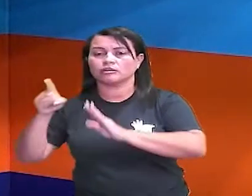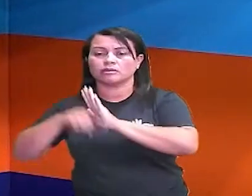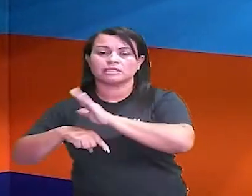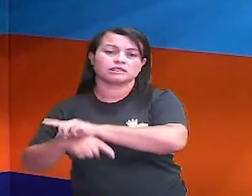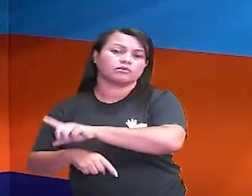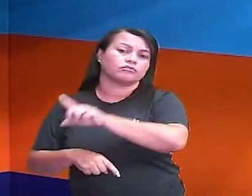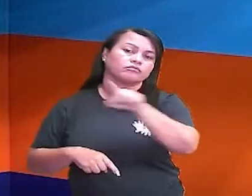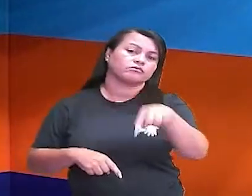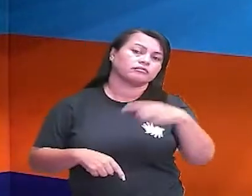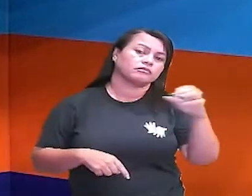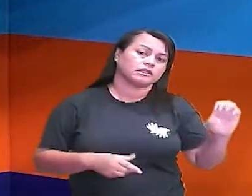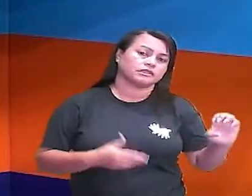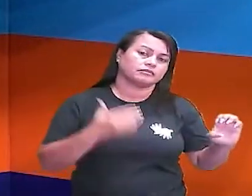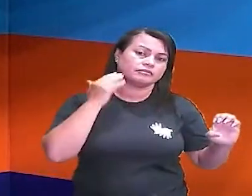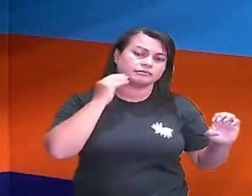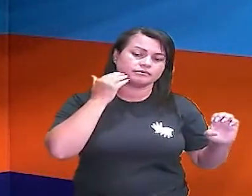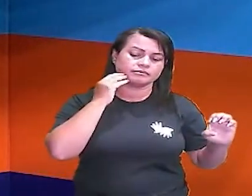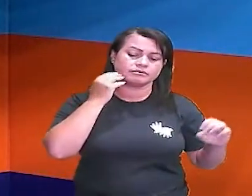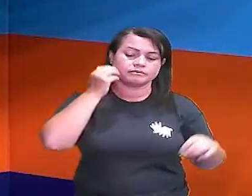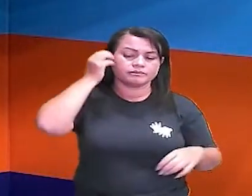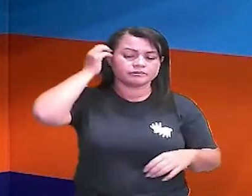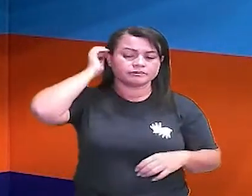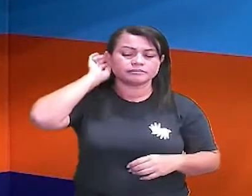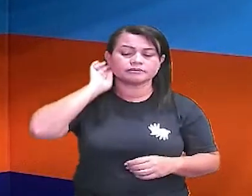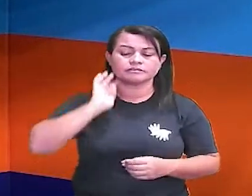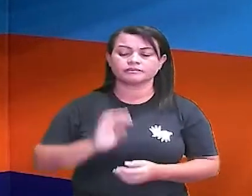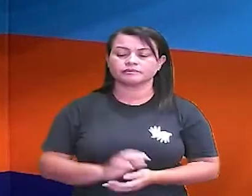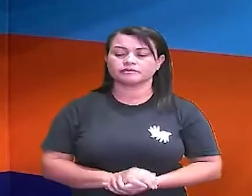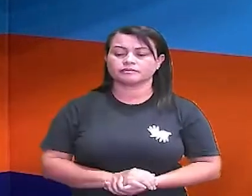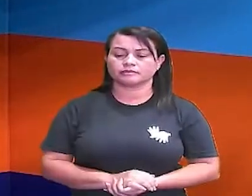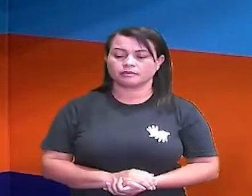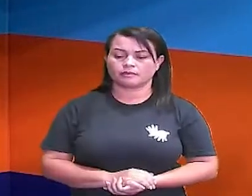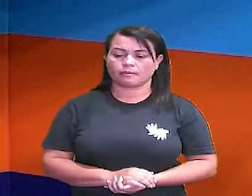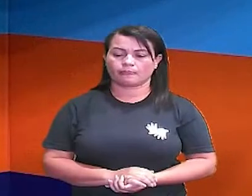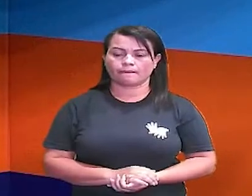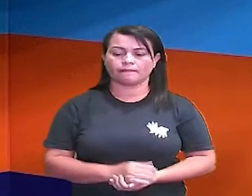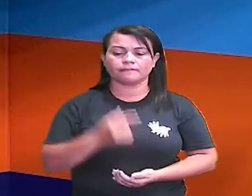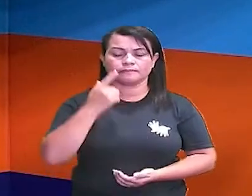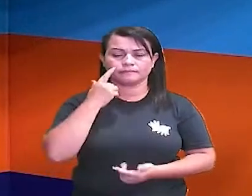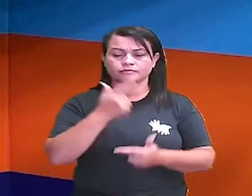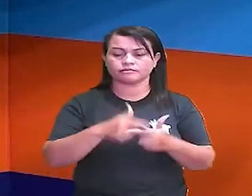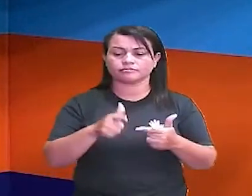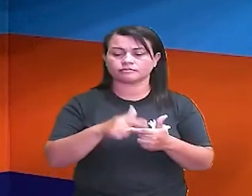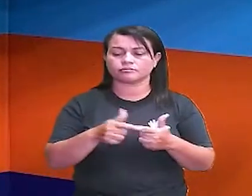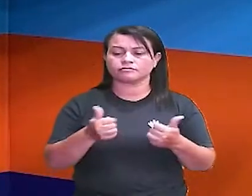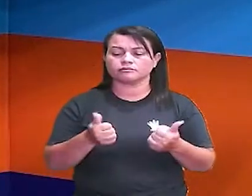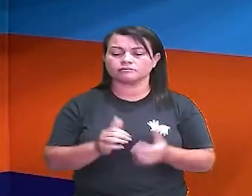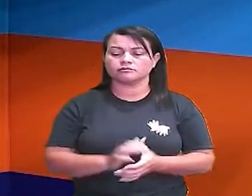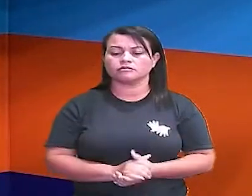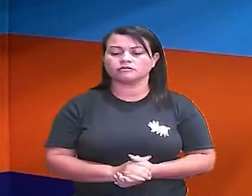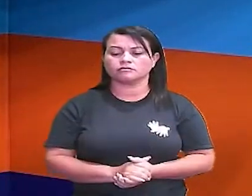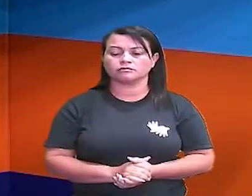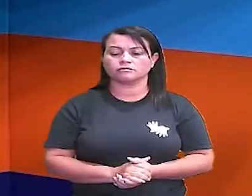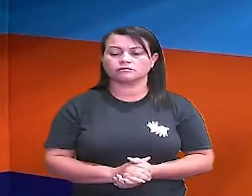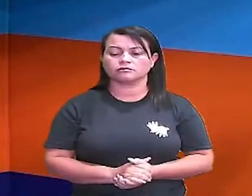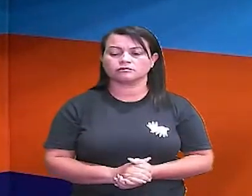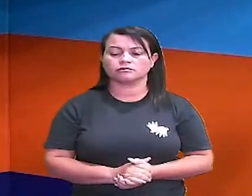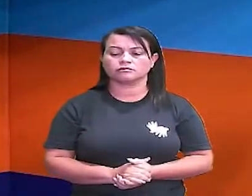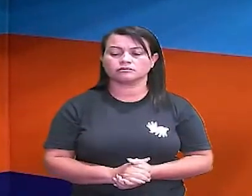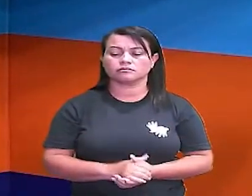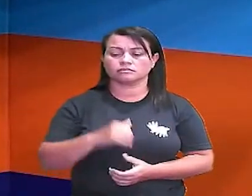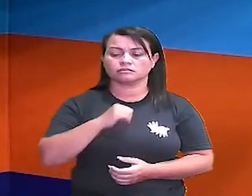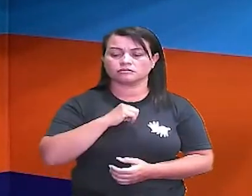eu vou voltando para a esquerda, tá certo? Vamos ver mais alguns probleminhas. Preste atenção. Eu